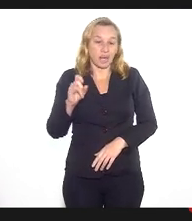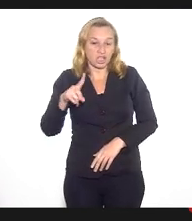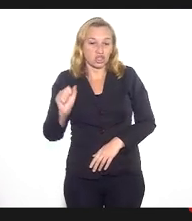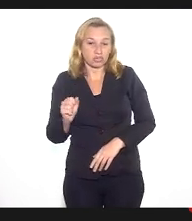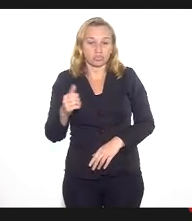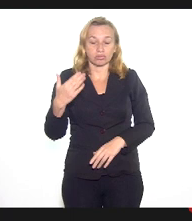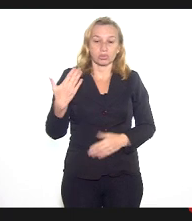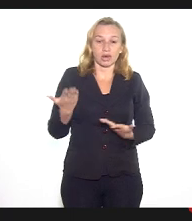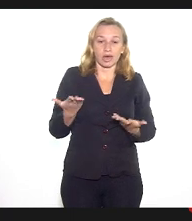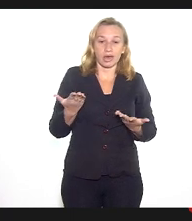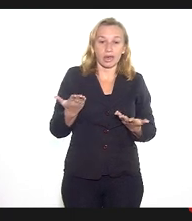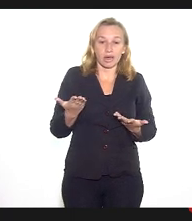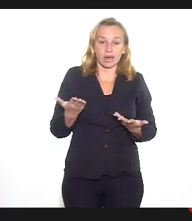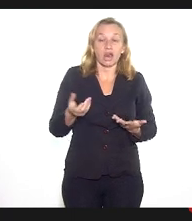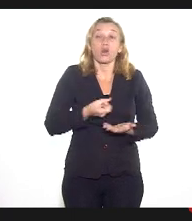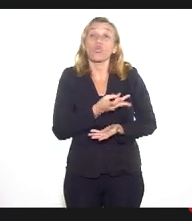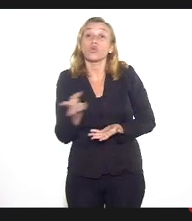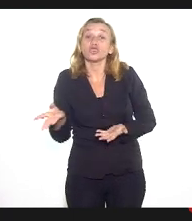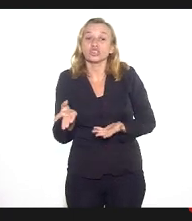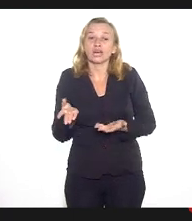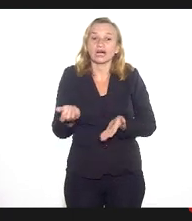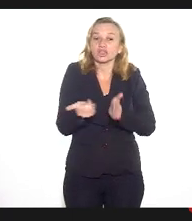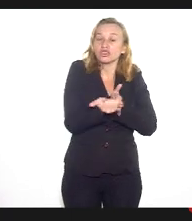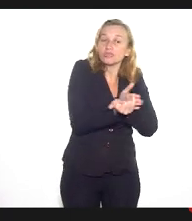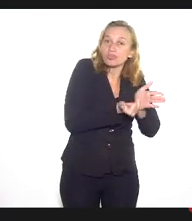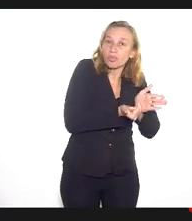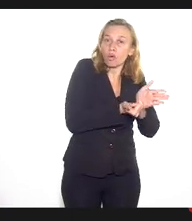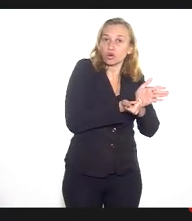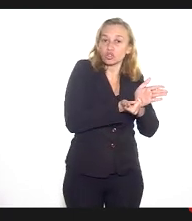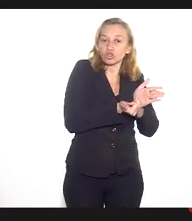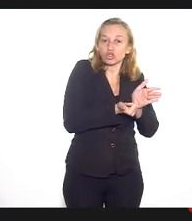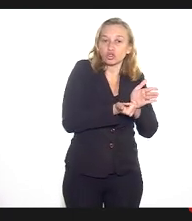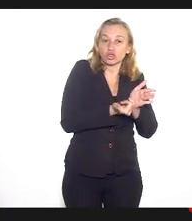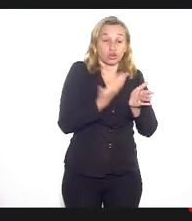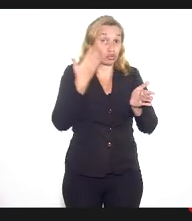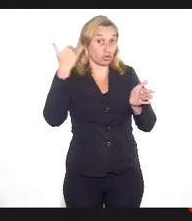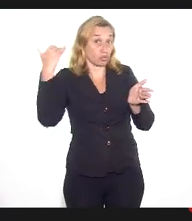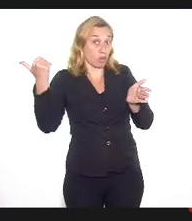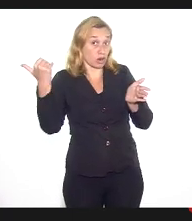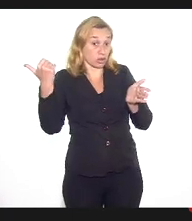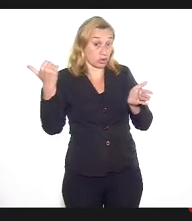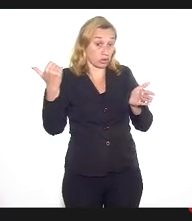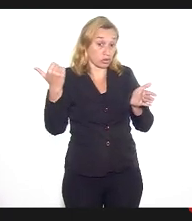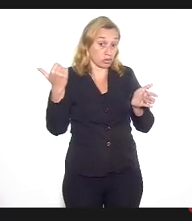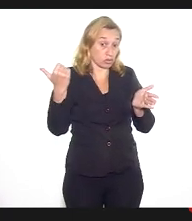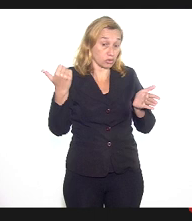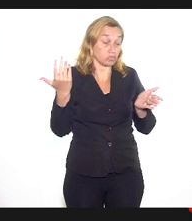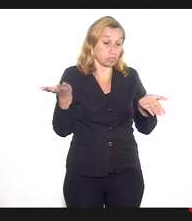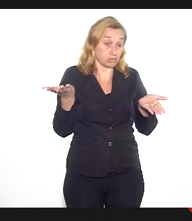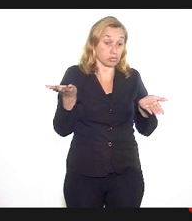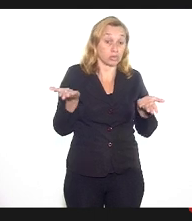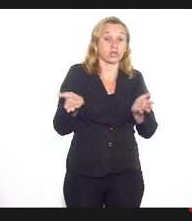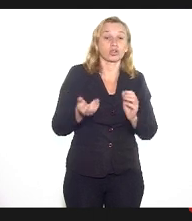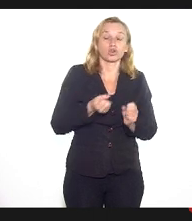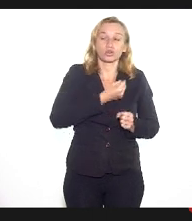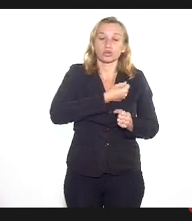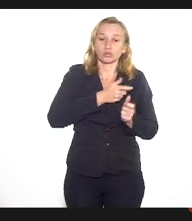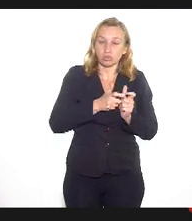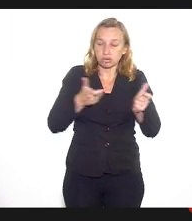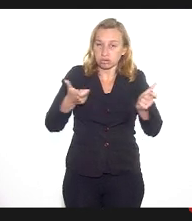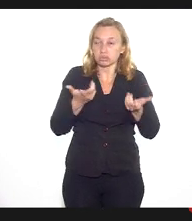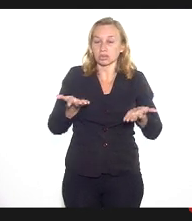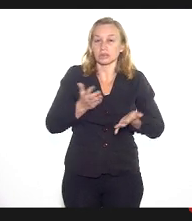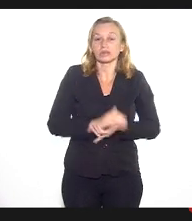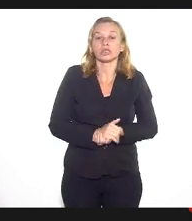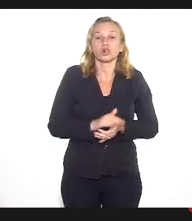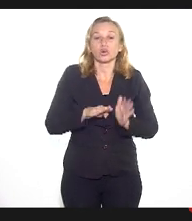quando a quantidade de poços com sucesso versus poços secos é uma proporção muito relevante,